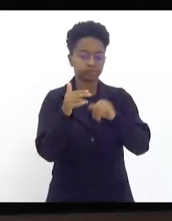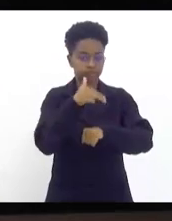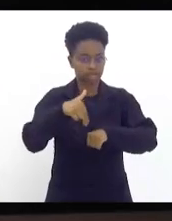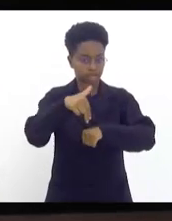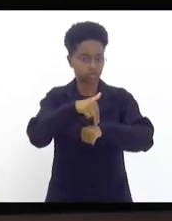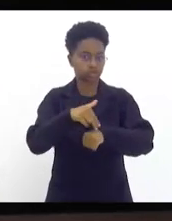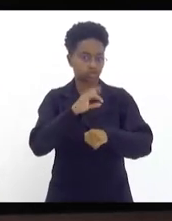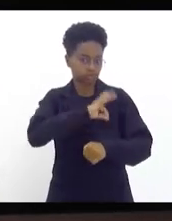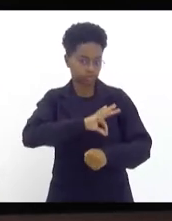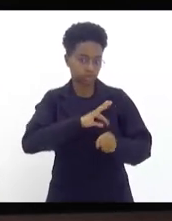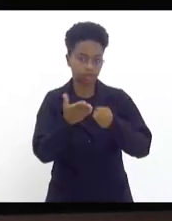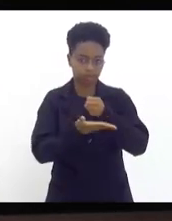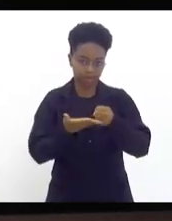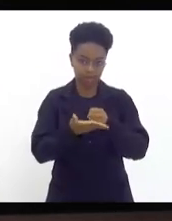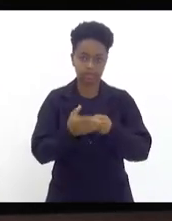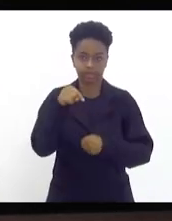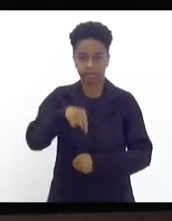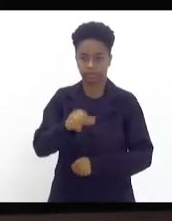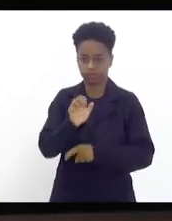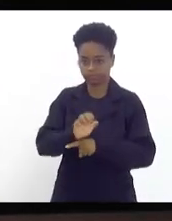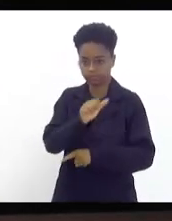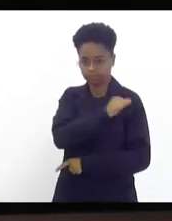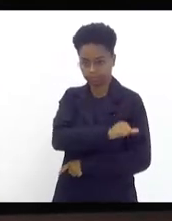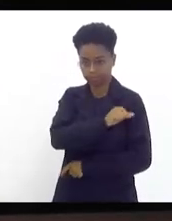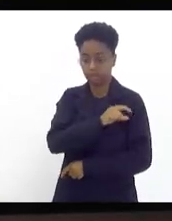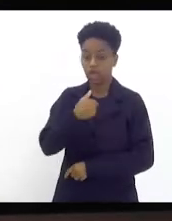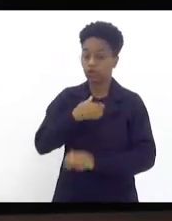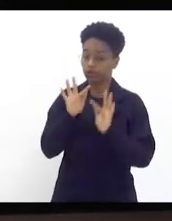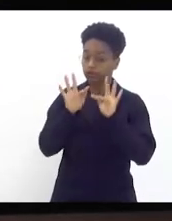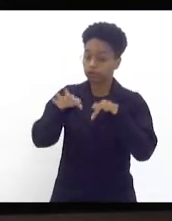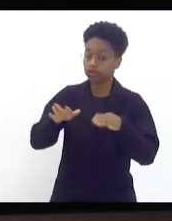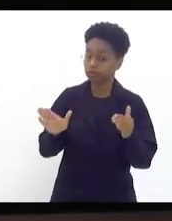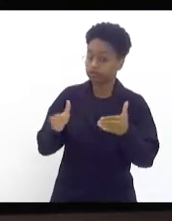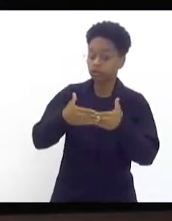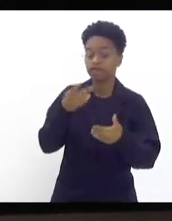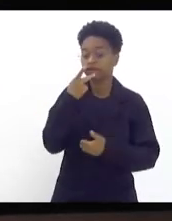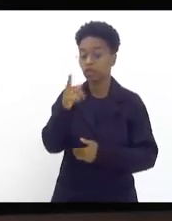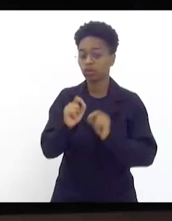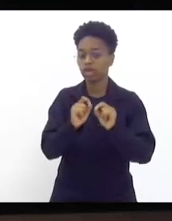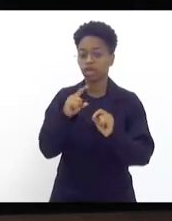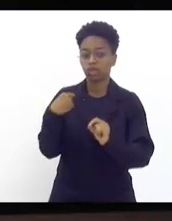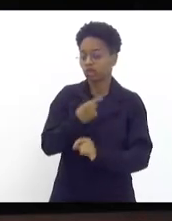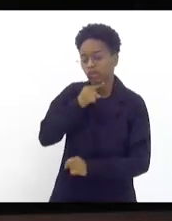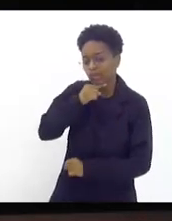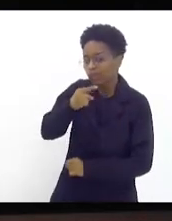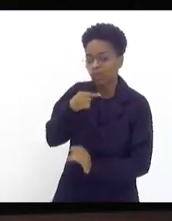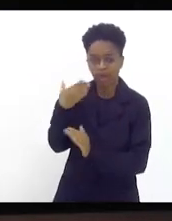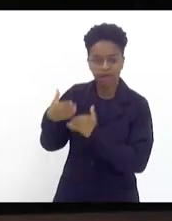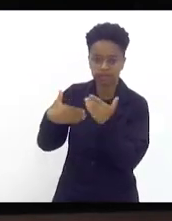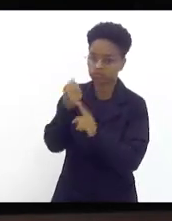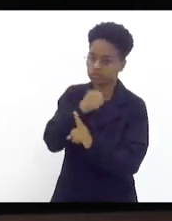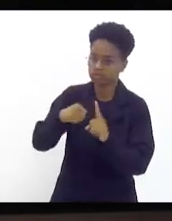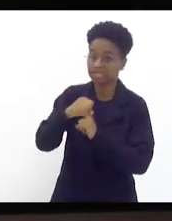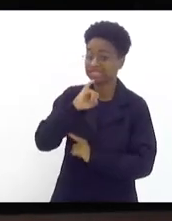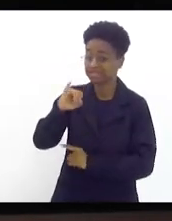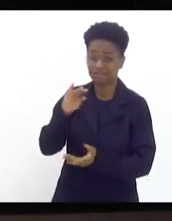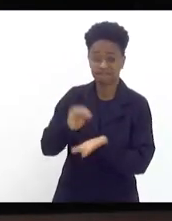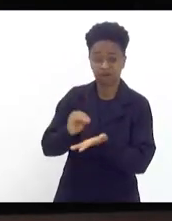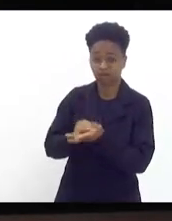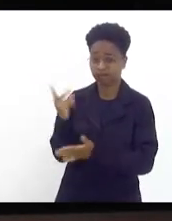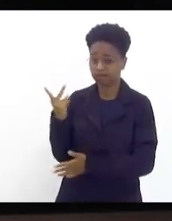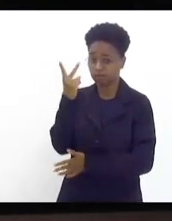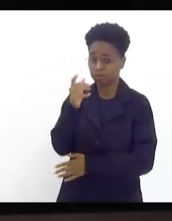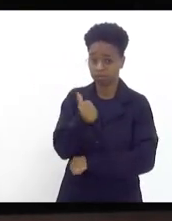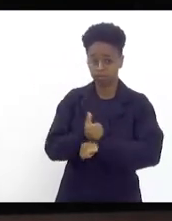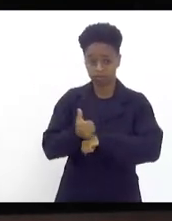finaliza aqui dizendo que a gente não vai conseguir avançar como sociedade não valorizarmos os profissionais de